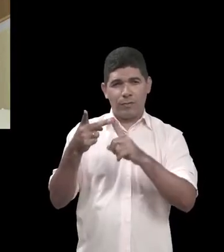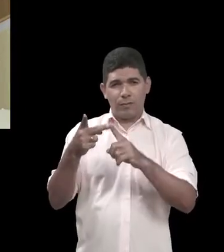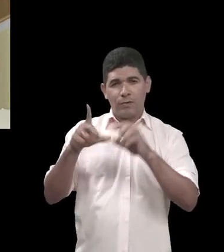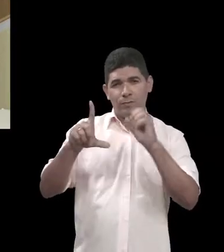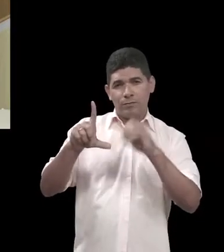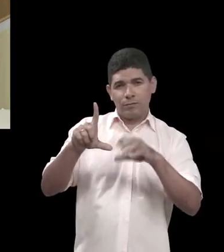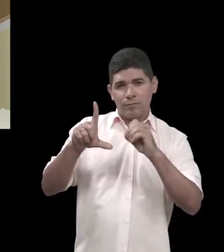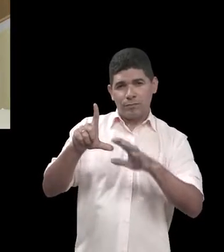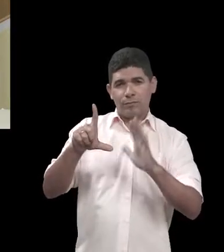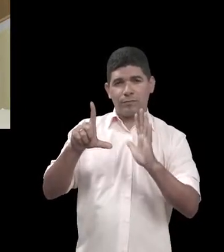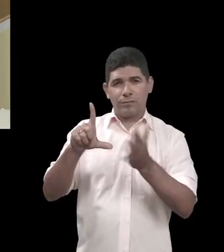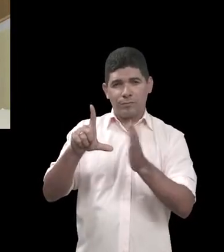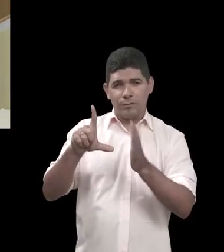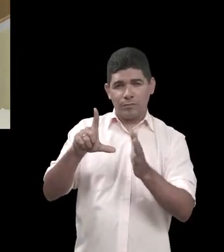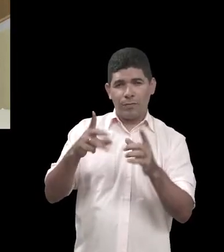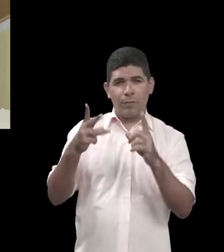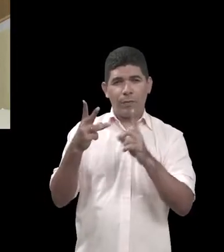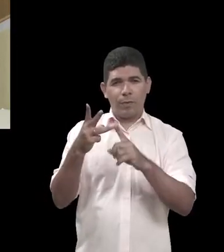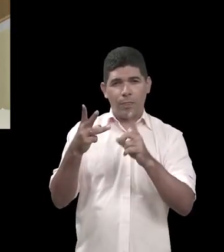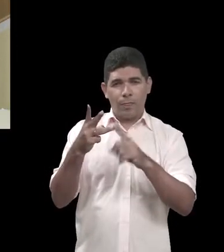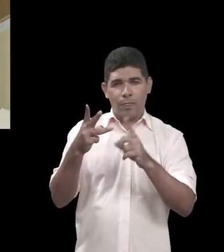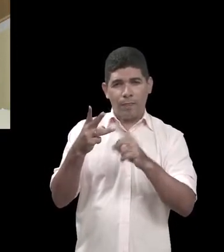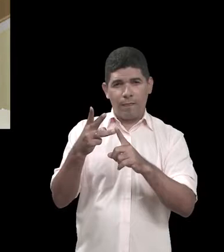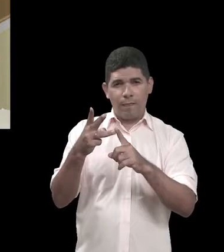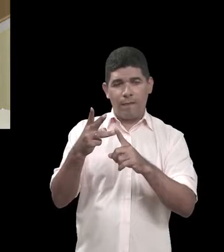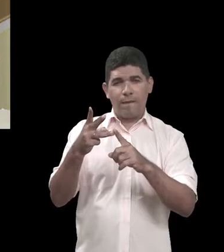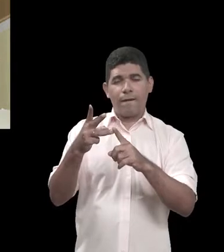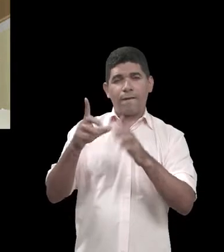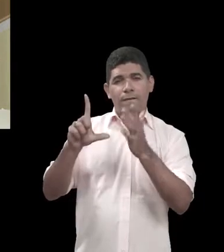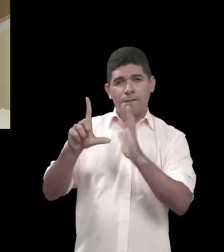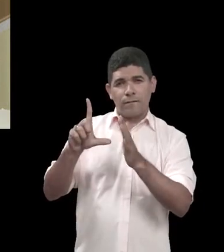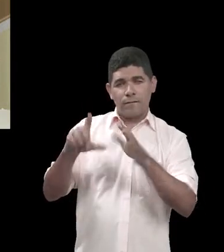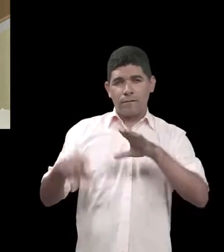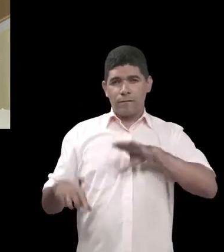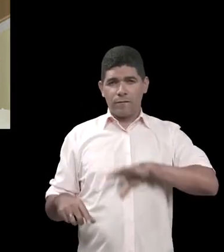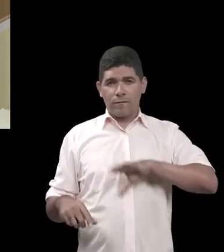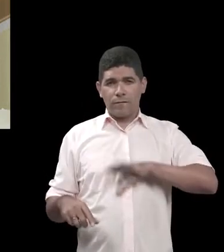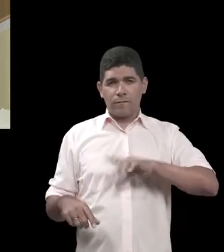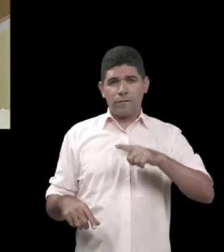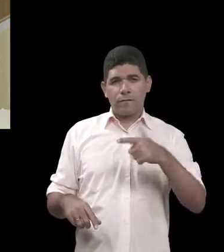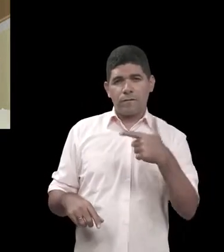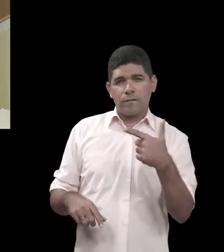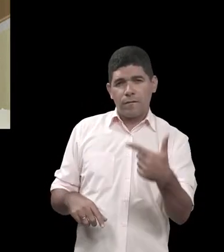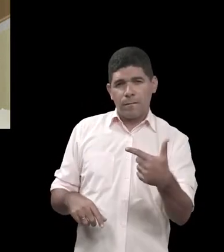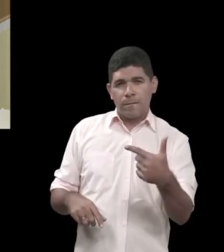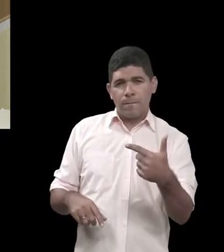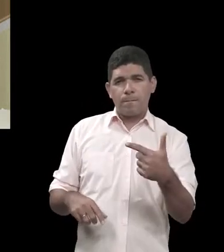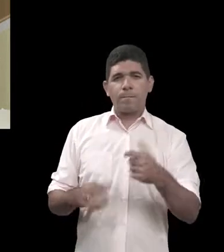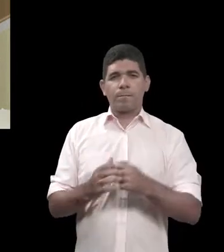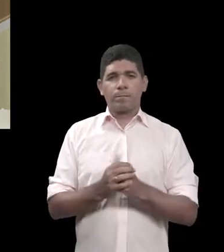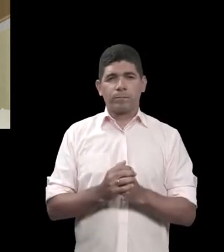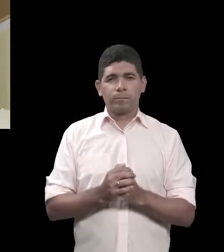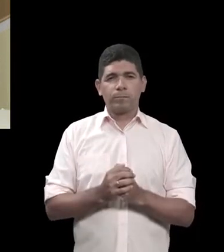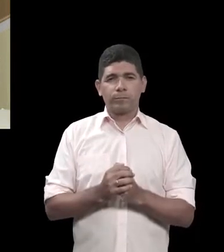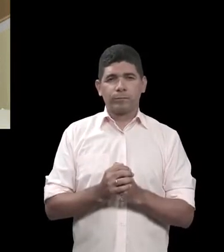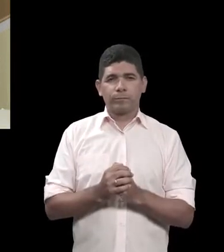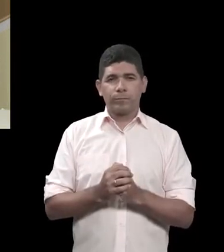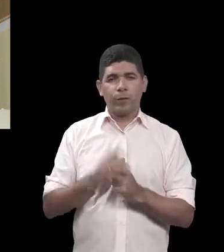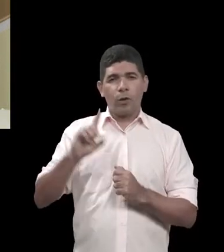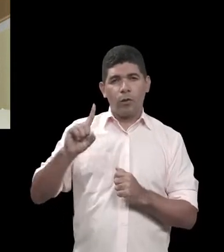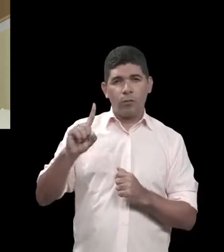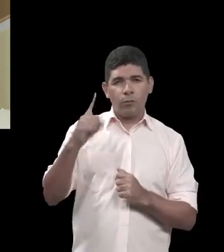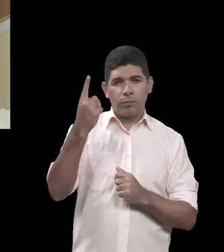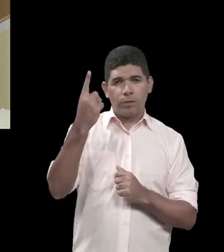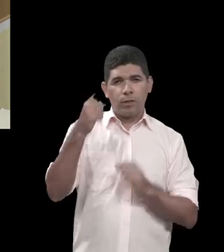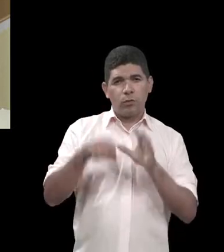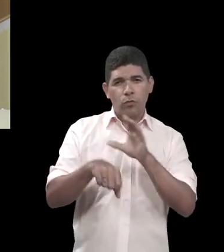Letras Libras e o curso de Letras Libras, Língua Portuguesa como Segunda Língua, né? O primeiro curso que